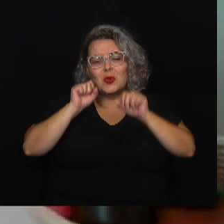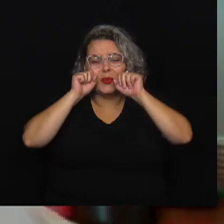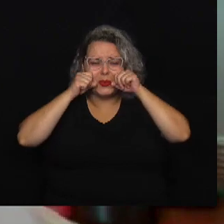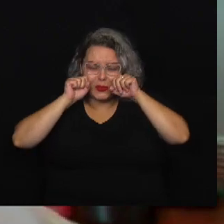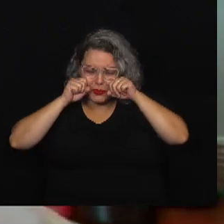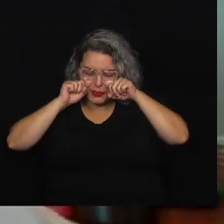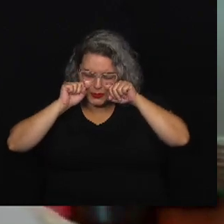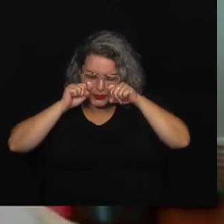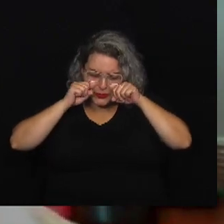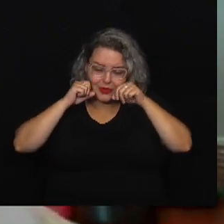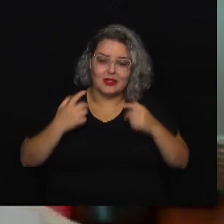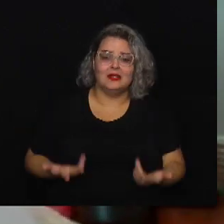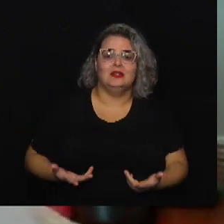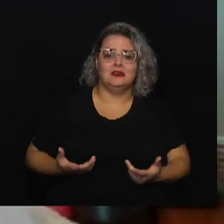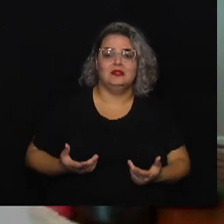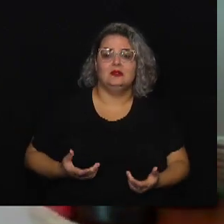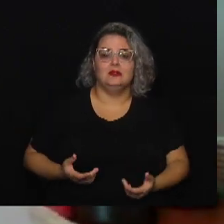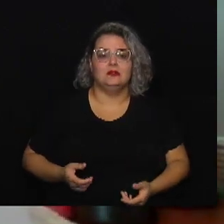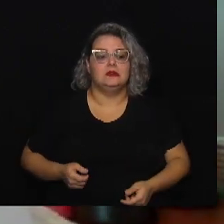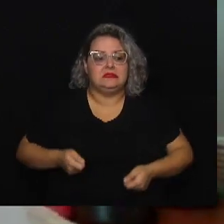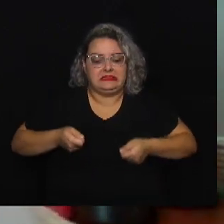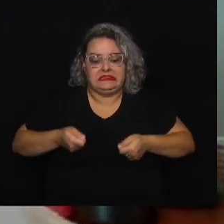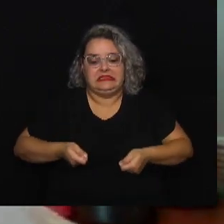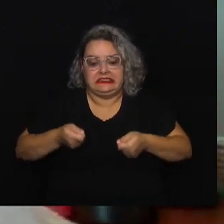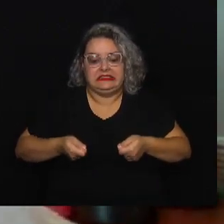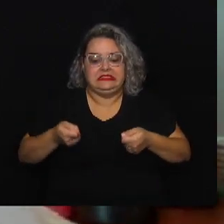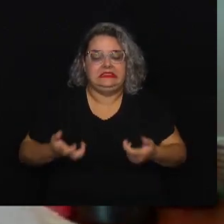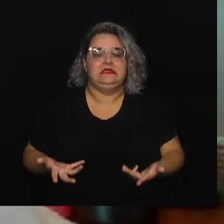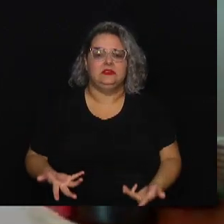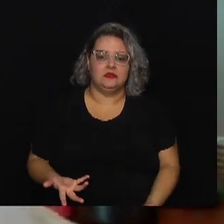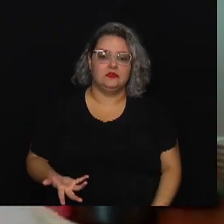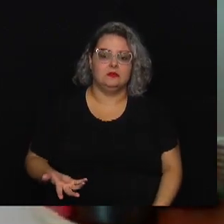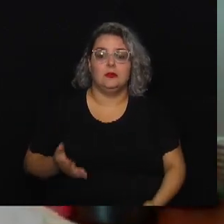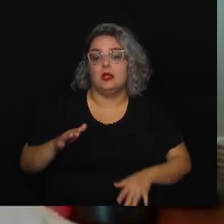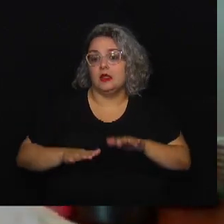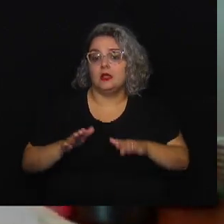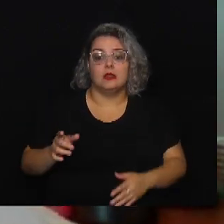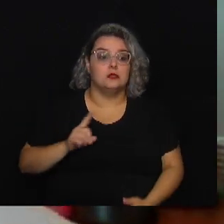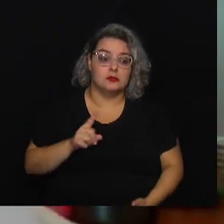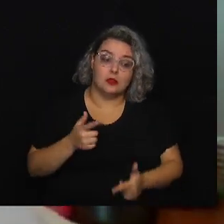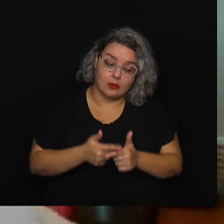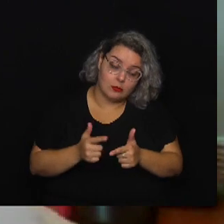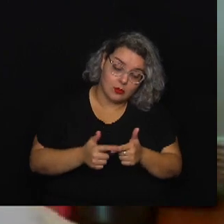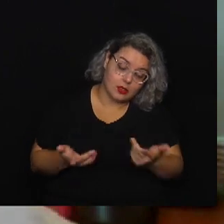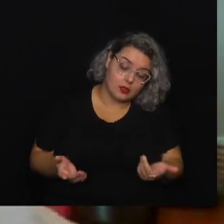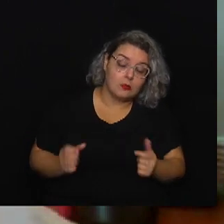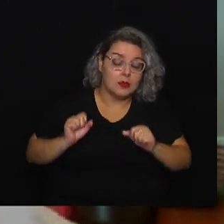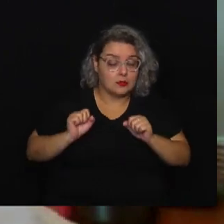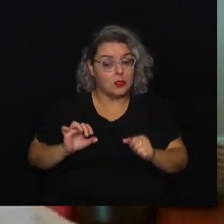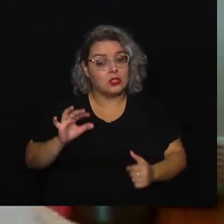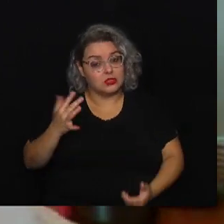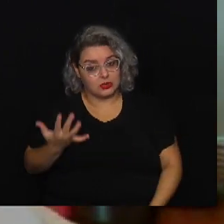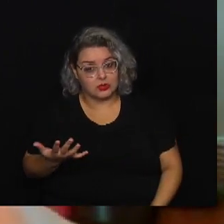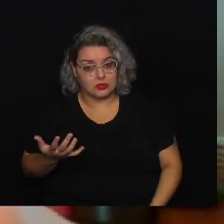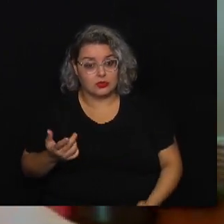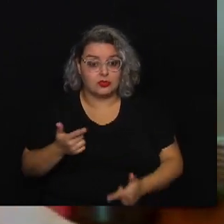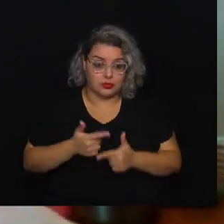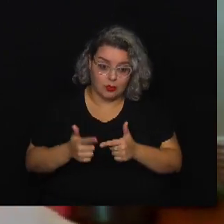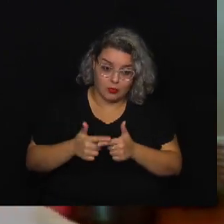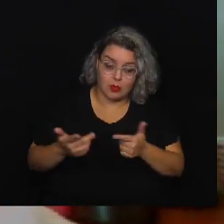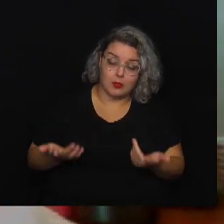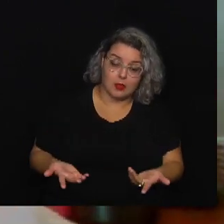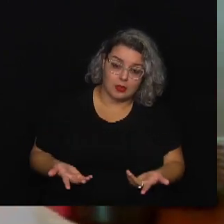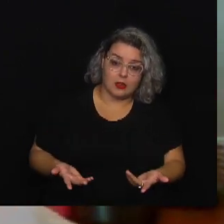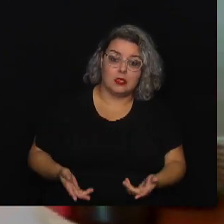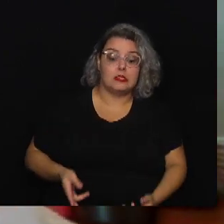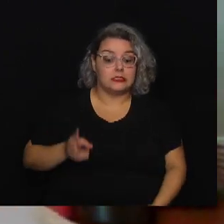né? É uma resistência muito grande que, né, nem sempre é um problema, mas pode ser. A gente sempre tem que